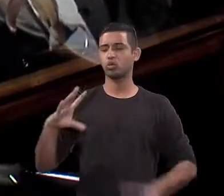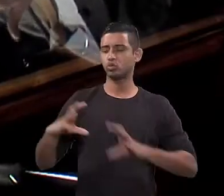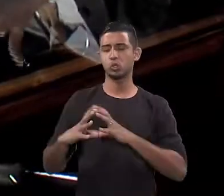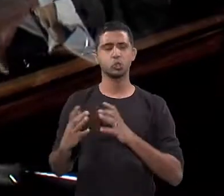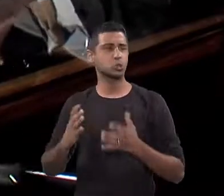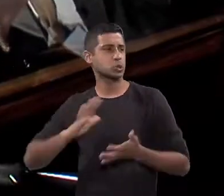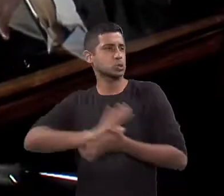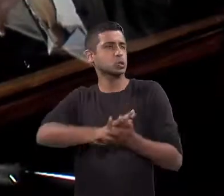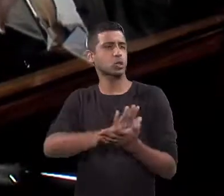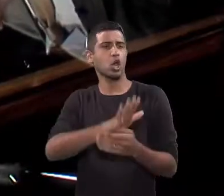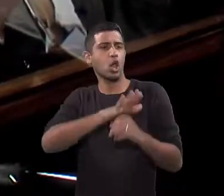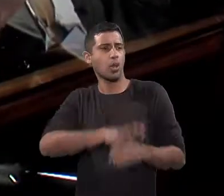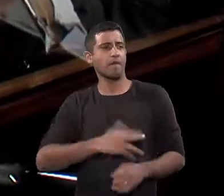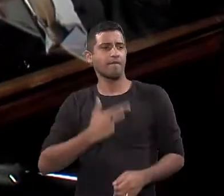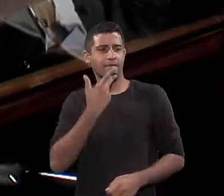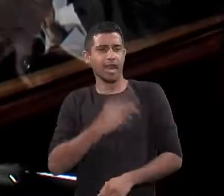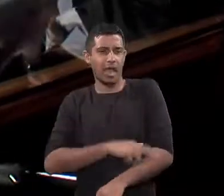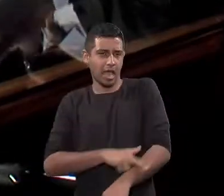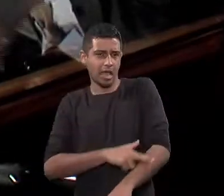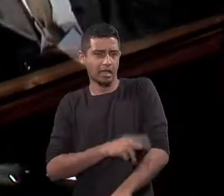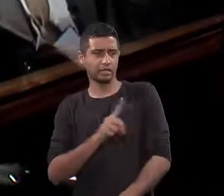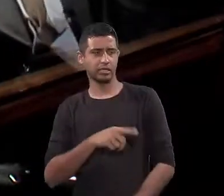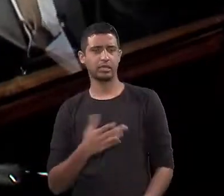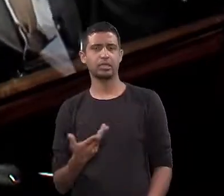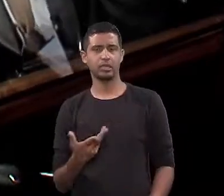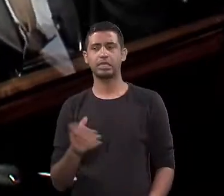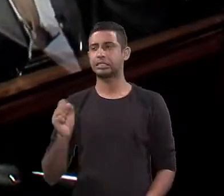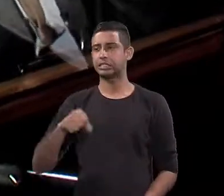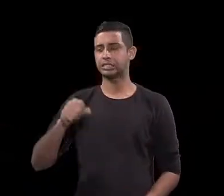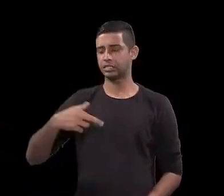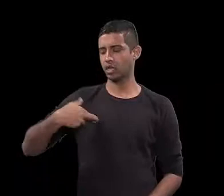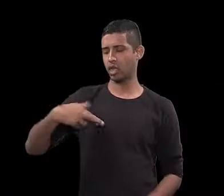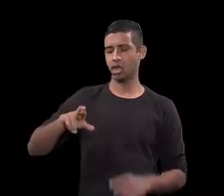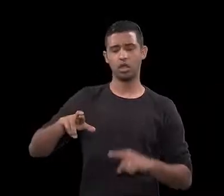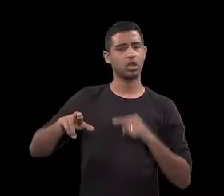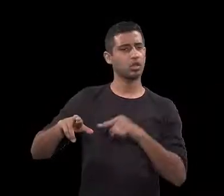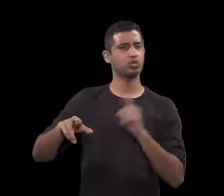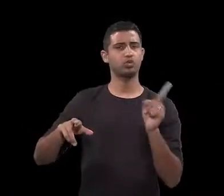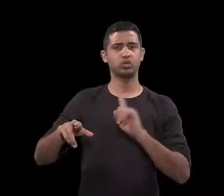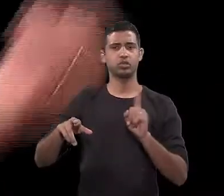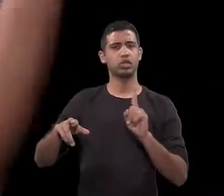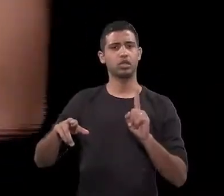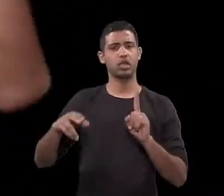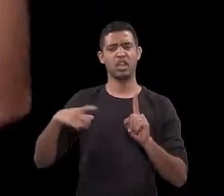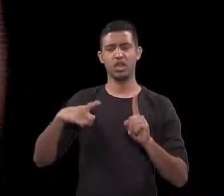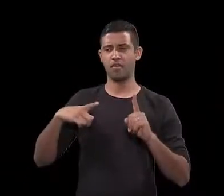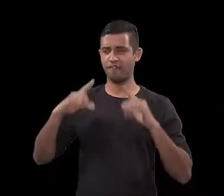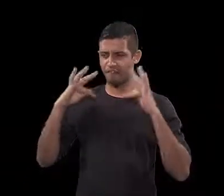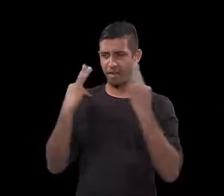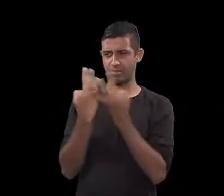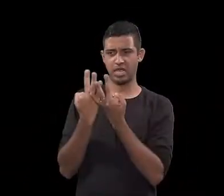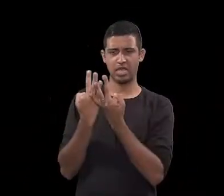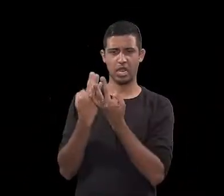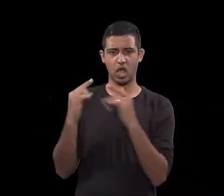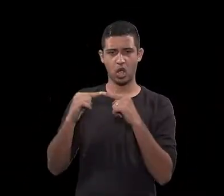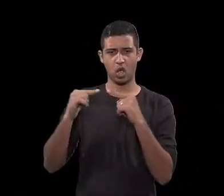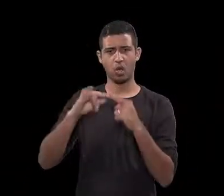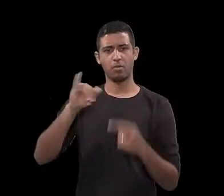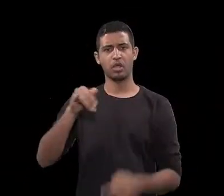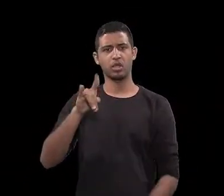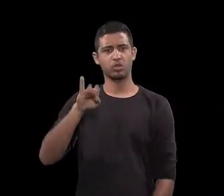a luta de outros povos oprimidos em função da questão racial. Claro, não sou religioso, não tenho uma família judeia